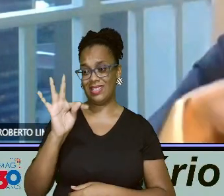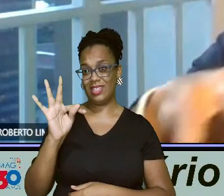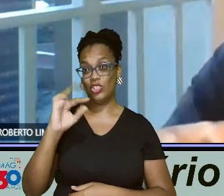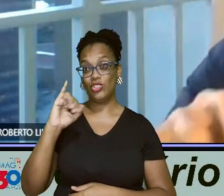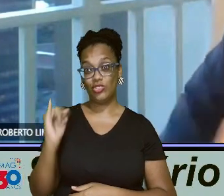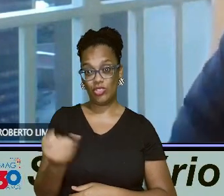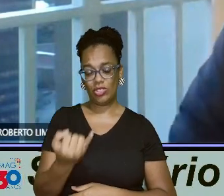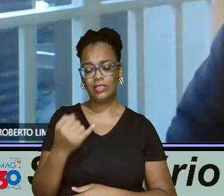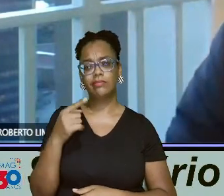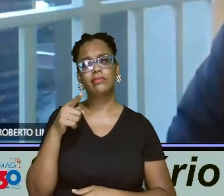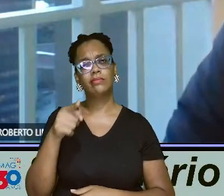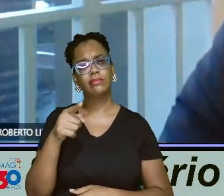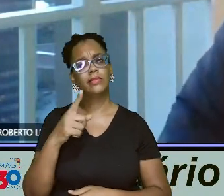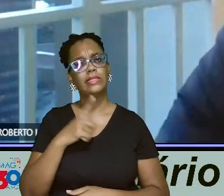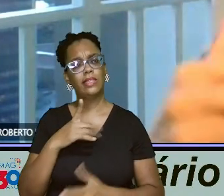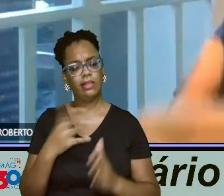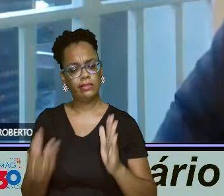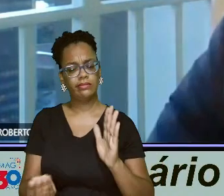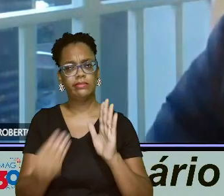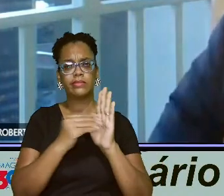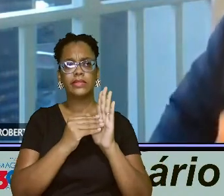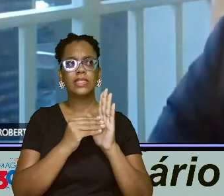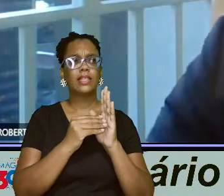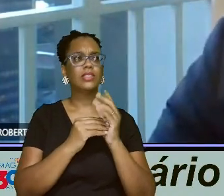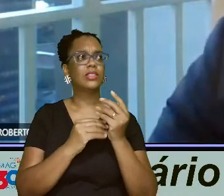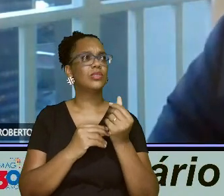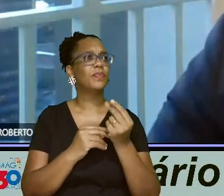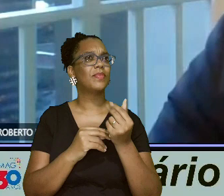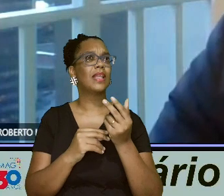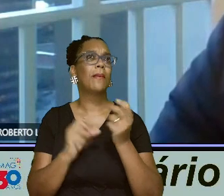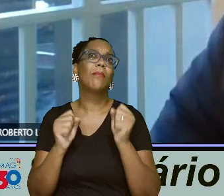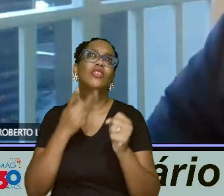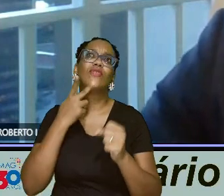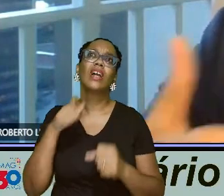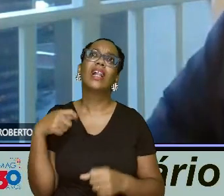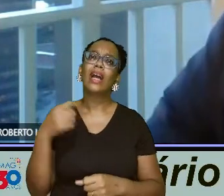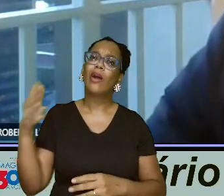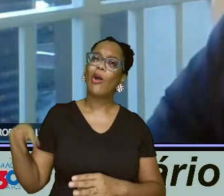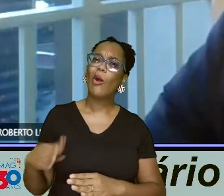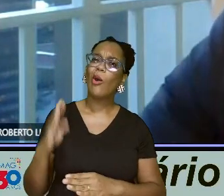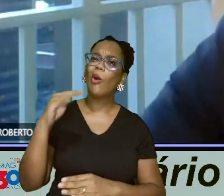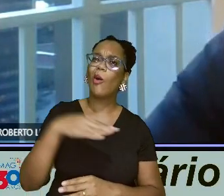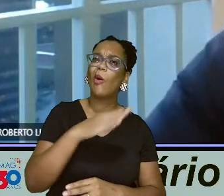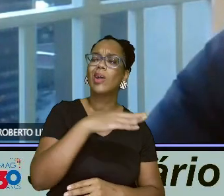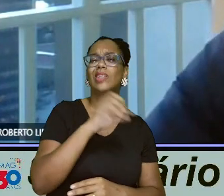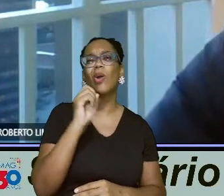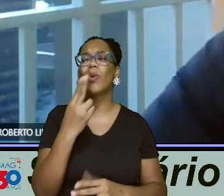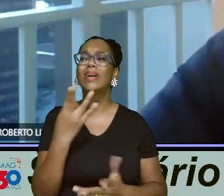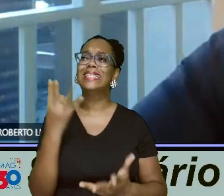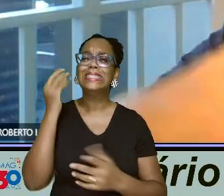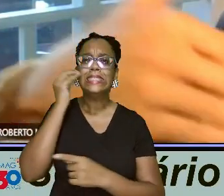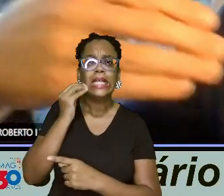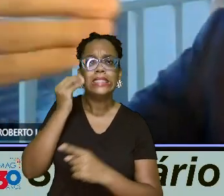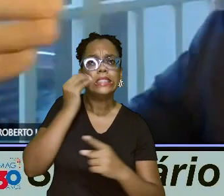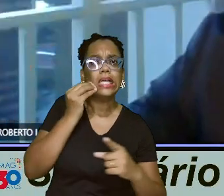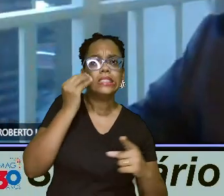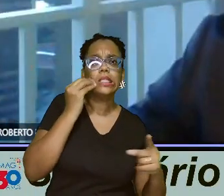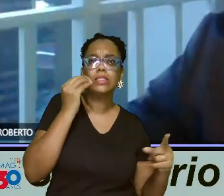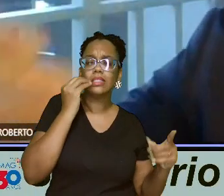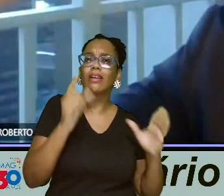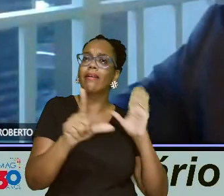está inserido dentro de, a gente poderia chamar de ondas ou de tentativas